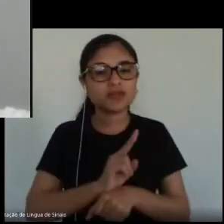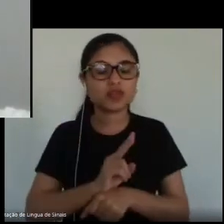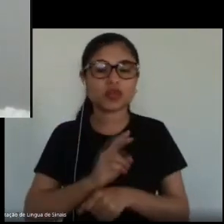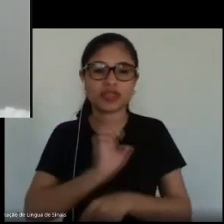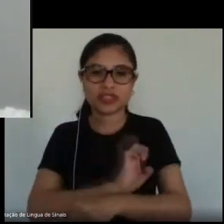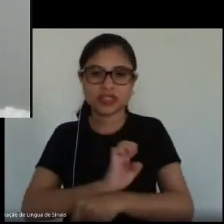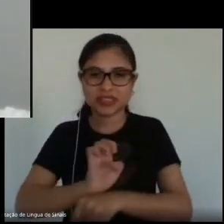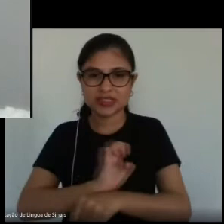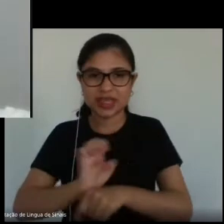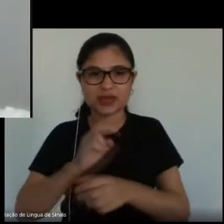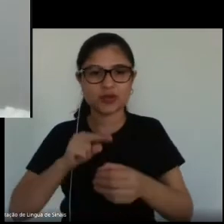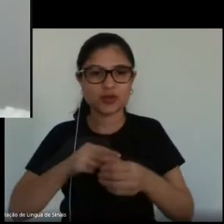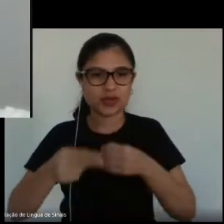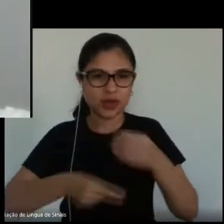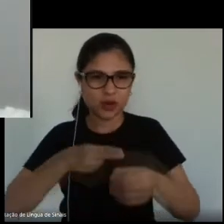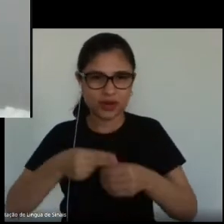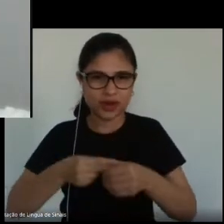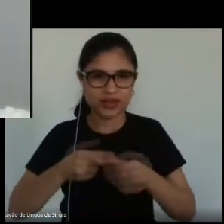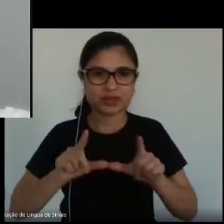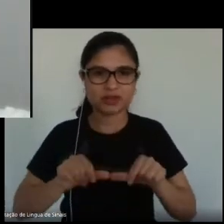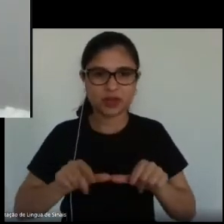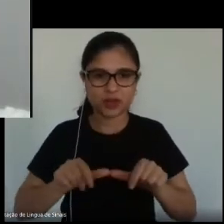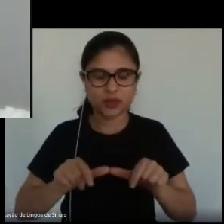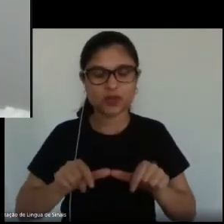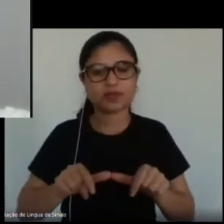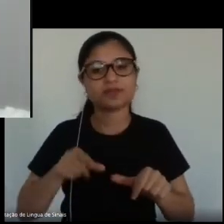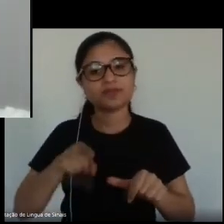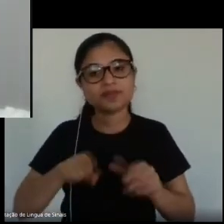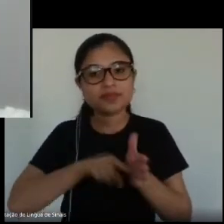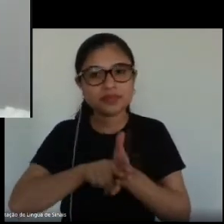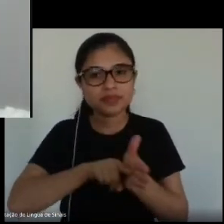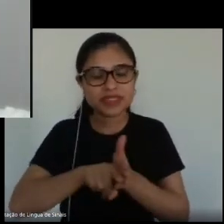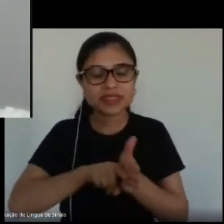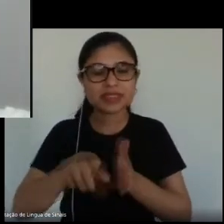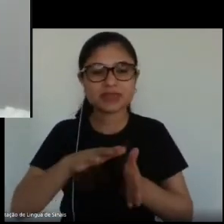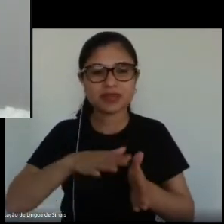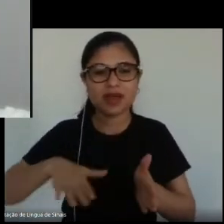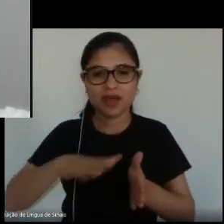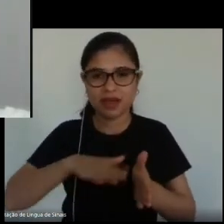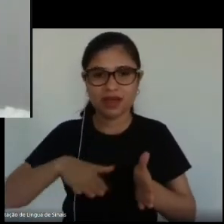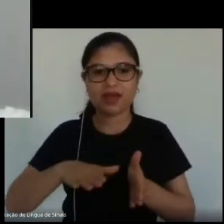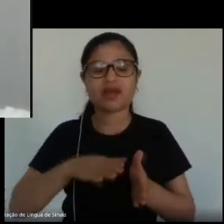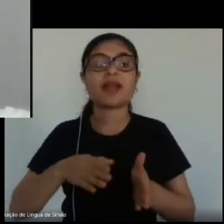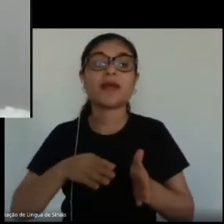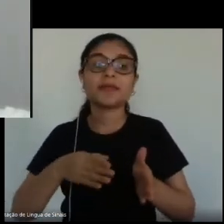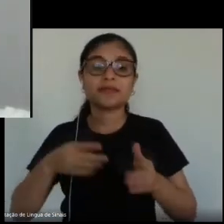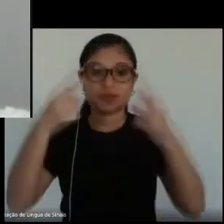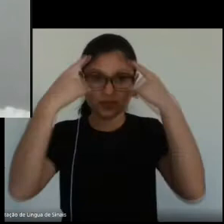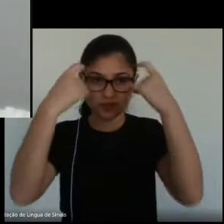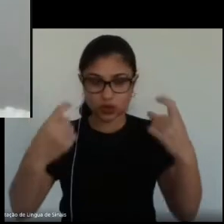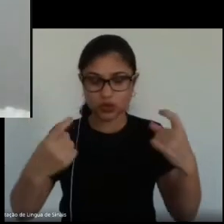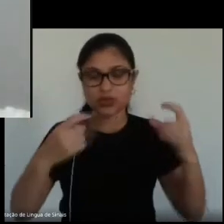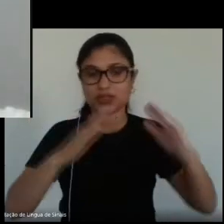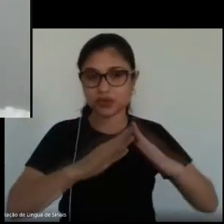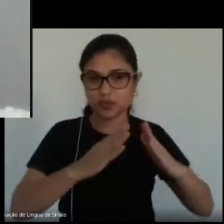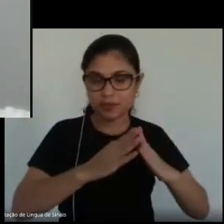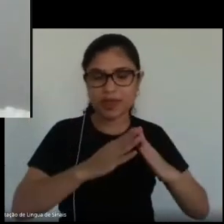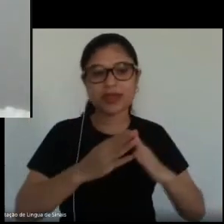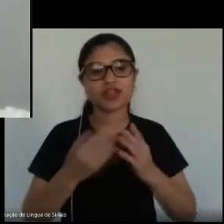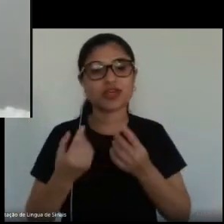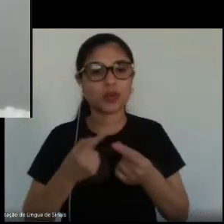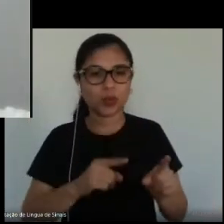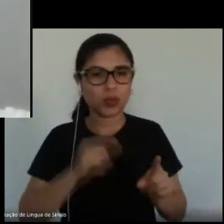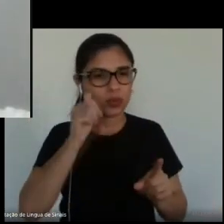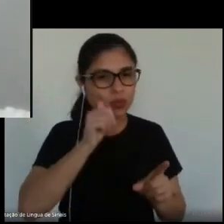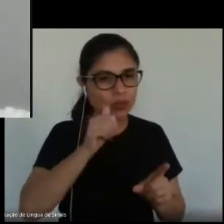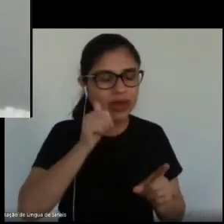pesquisa e extensão na área de violência doméstica contra crianças, adolescentes e contra as mulheres. E agora